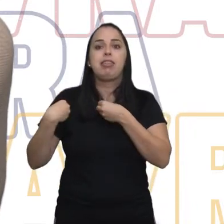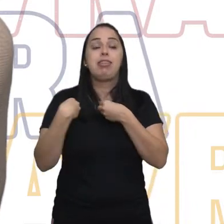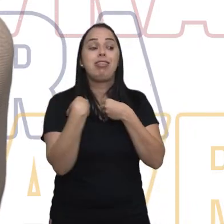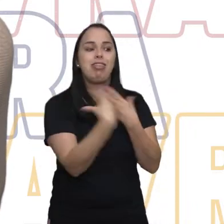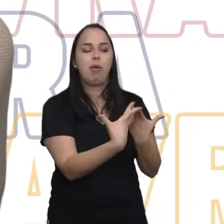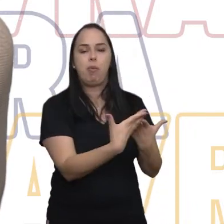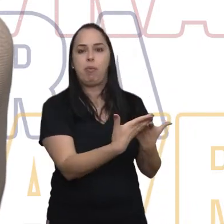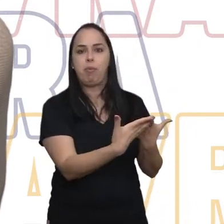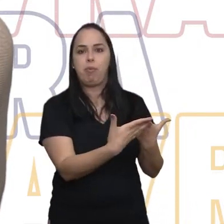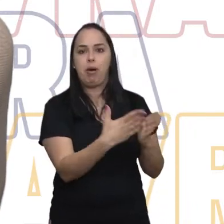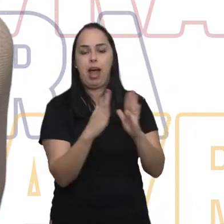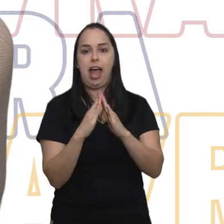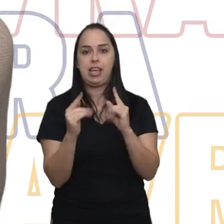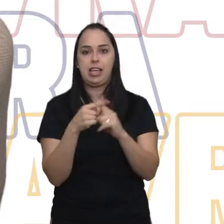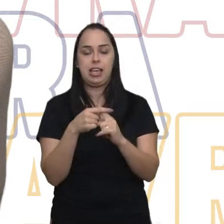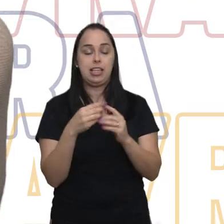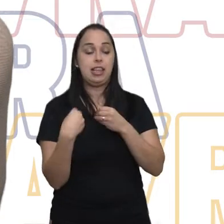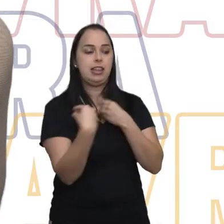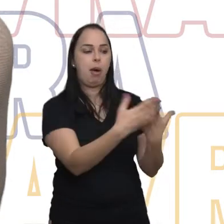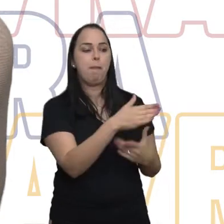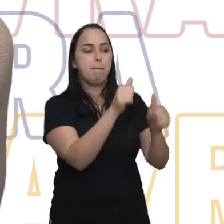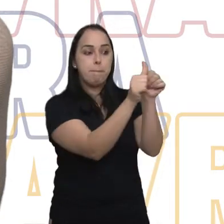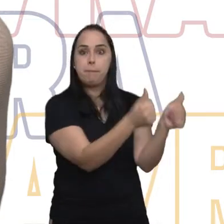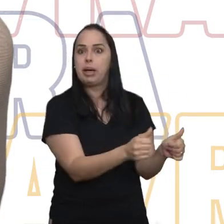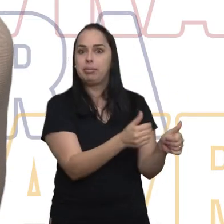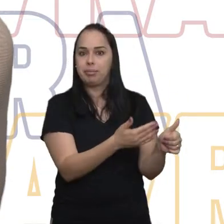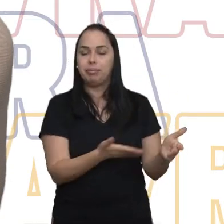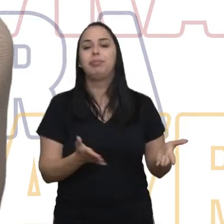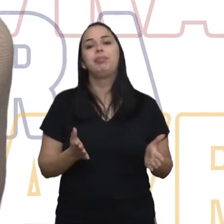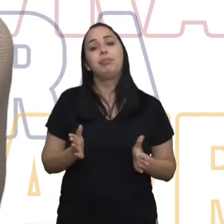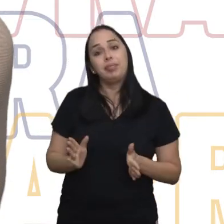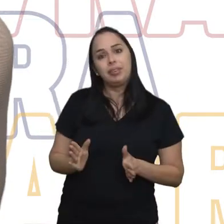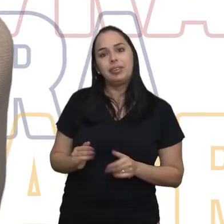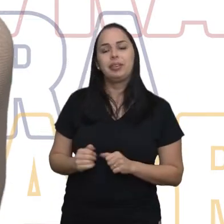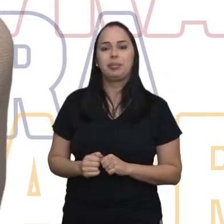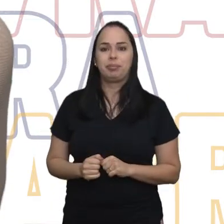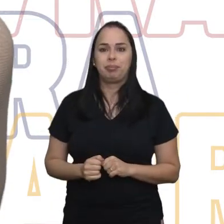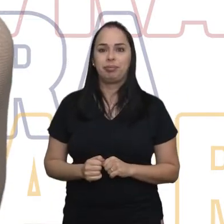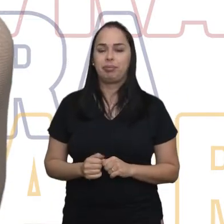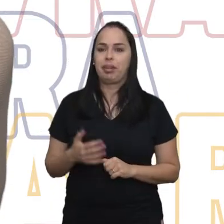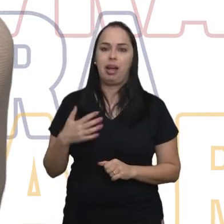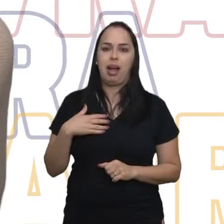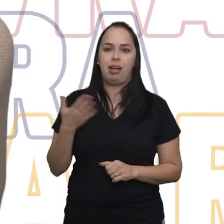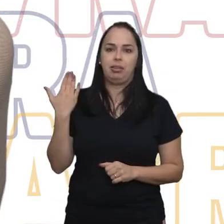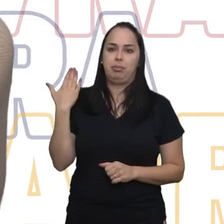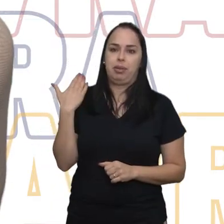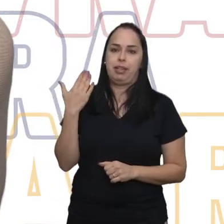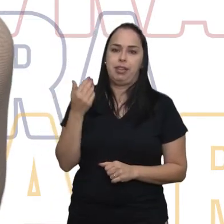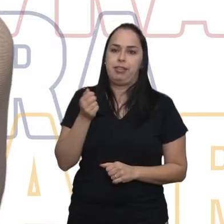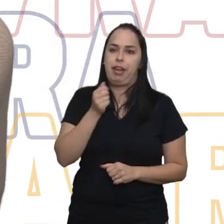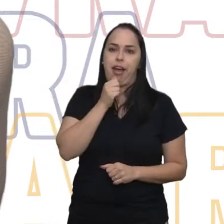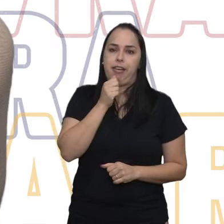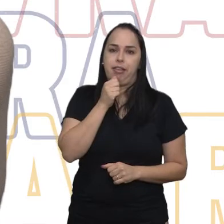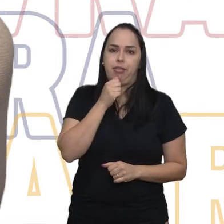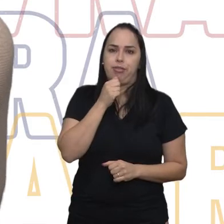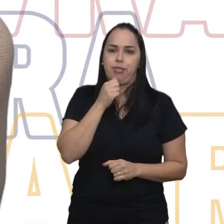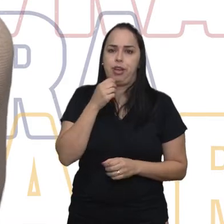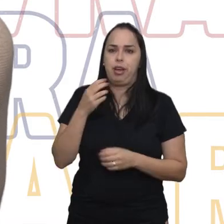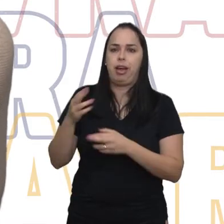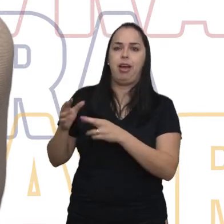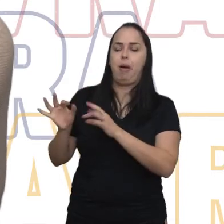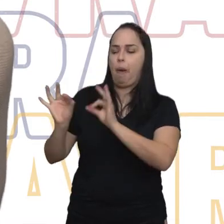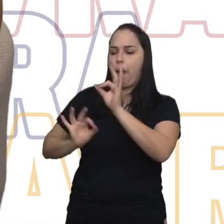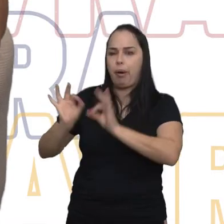uma doação para a Santa, para Nossa Senhora. Nessa época, a gente nem tinha mitra,